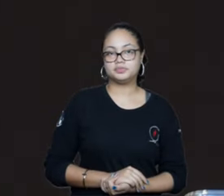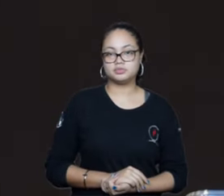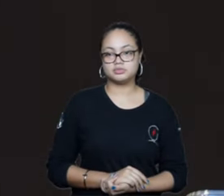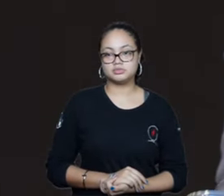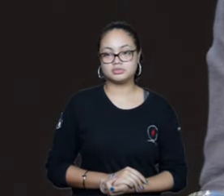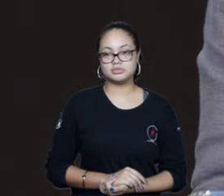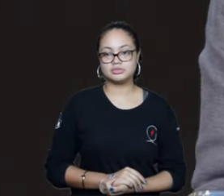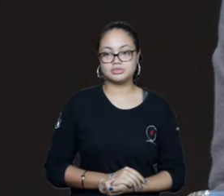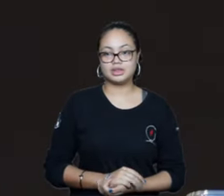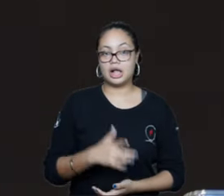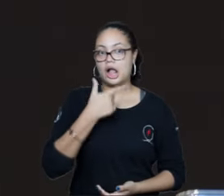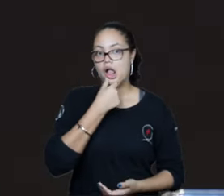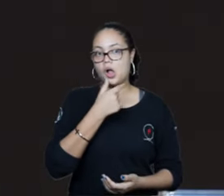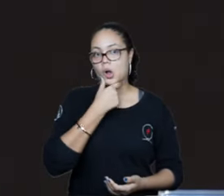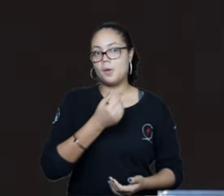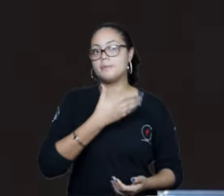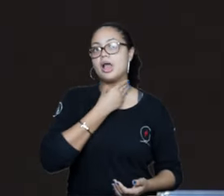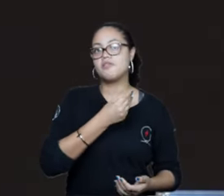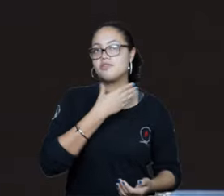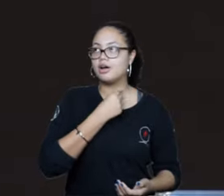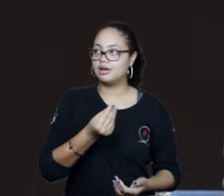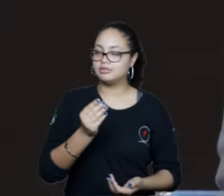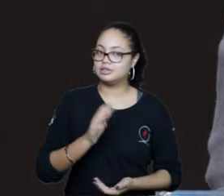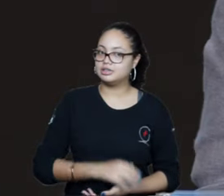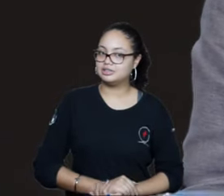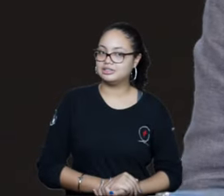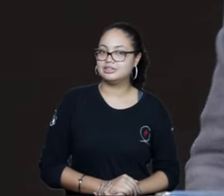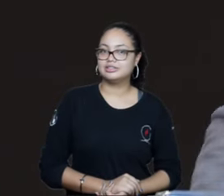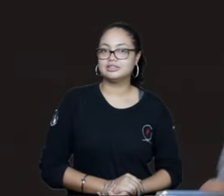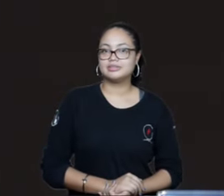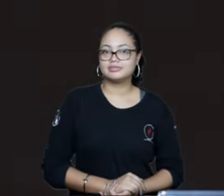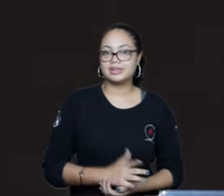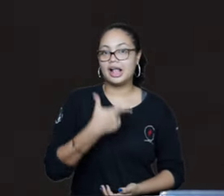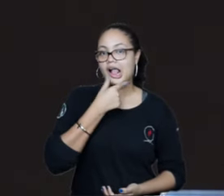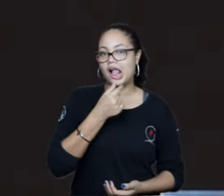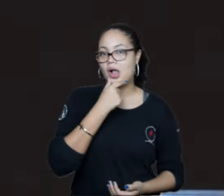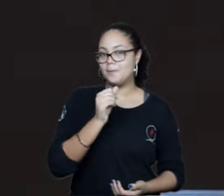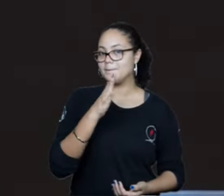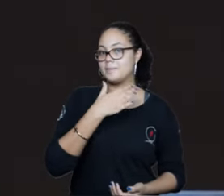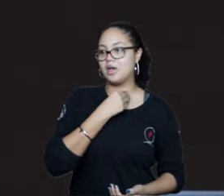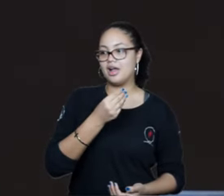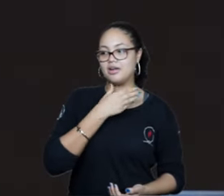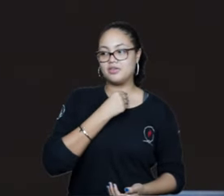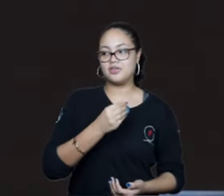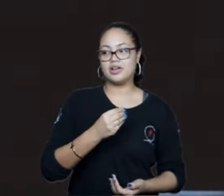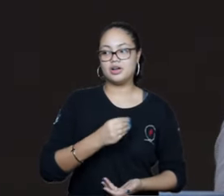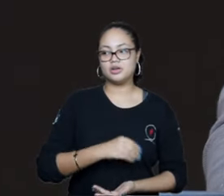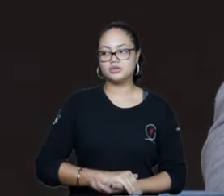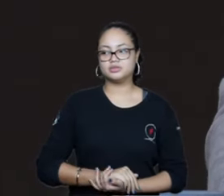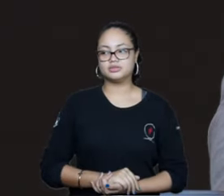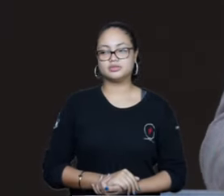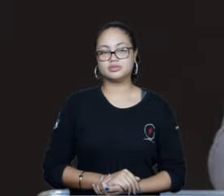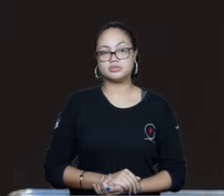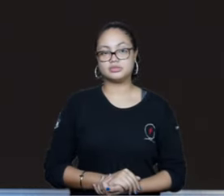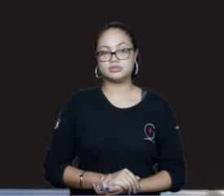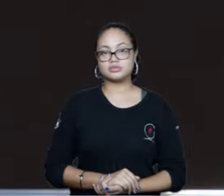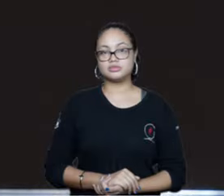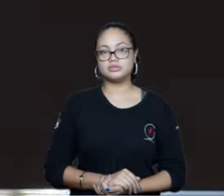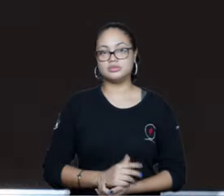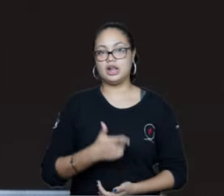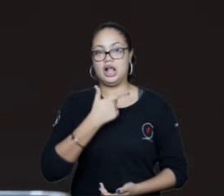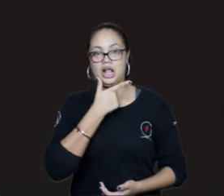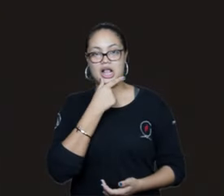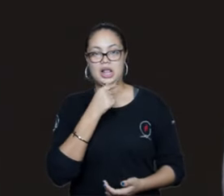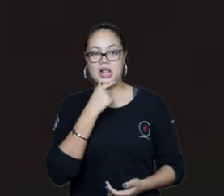fake homem fake miséria do satanás homem funk homem